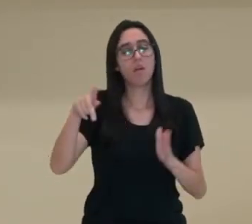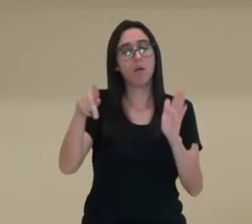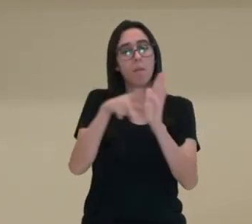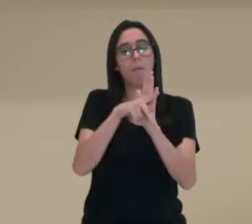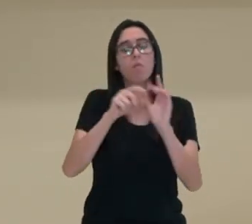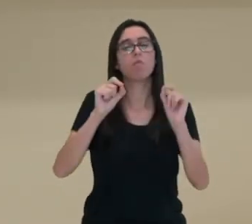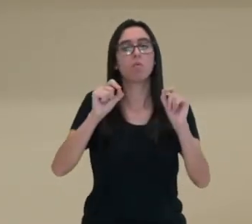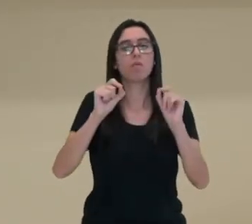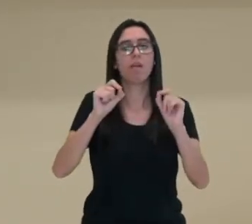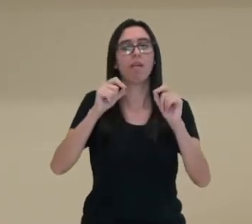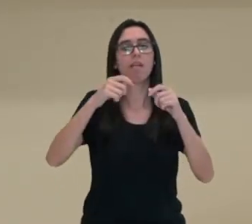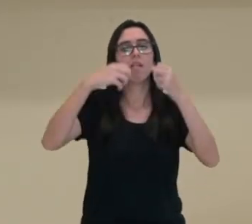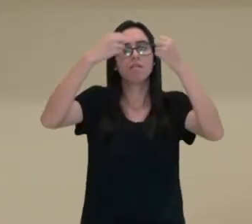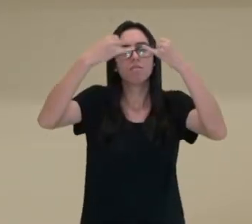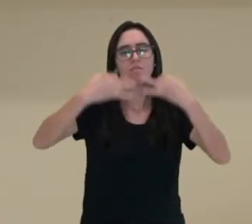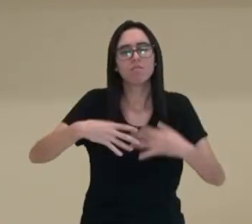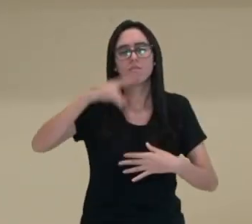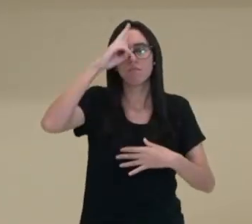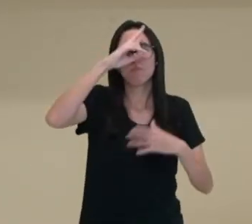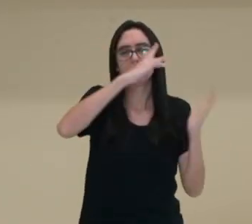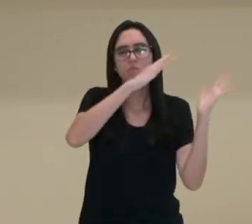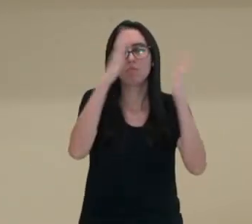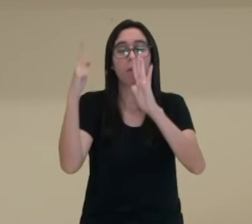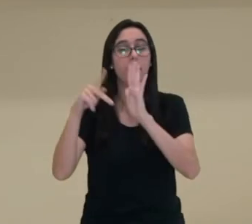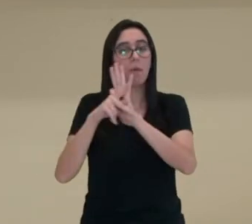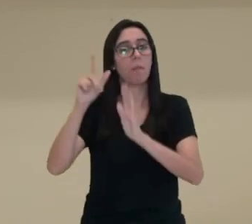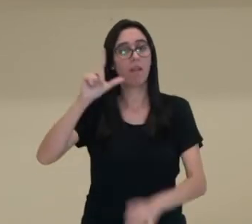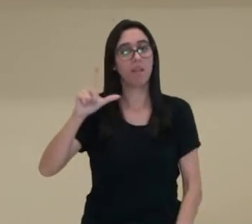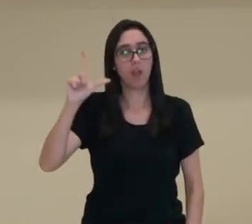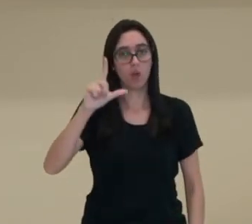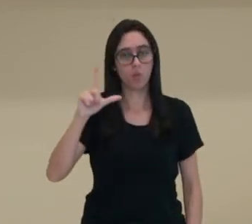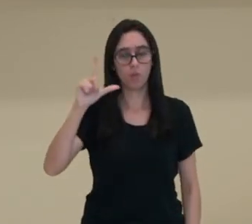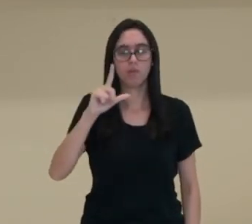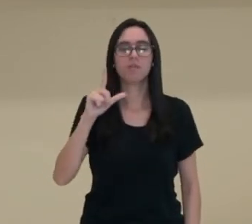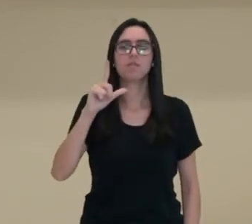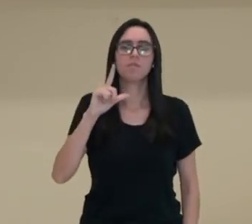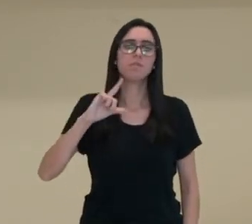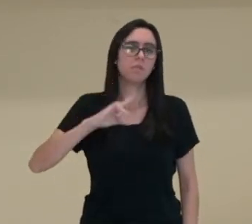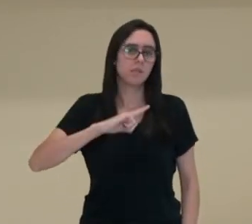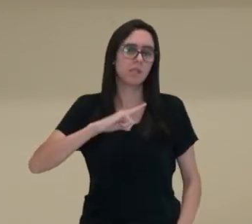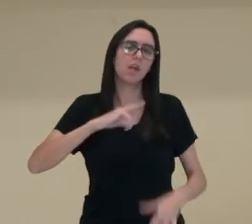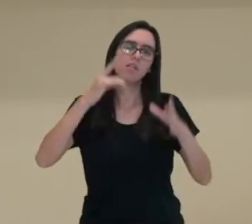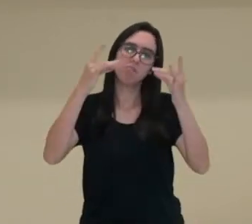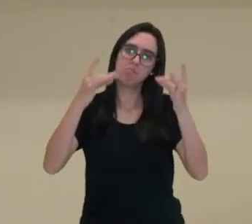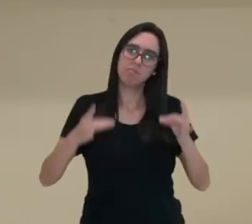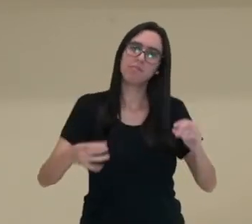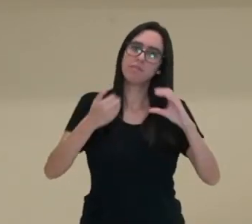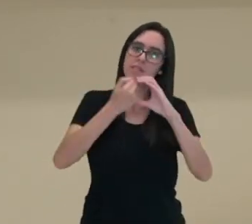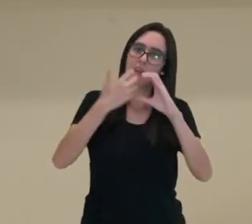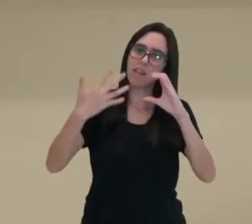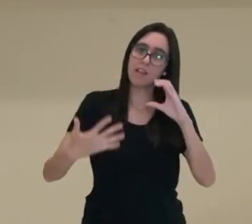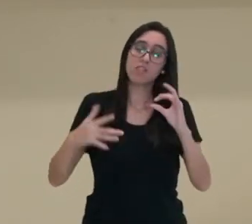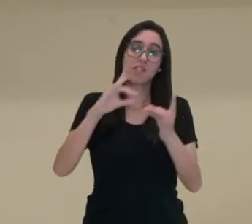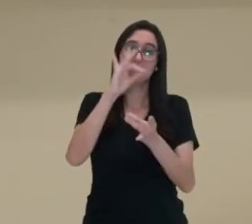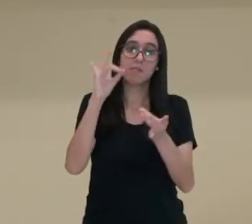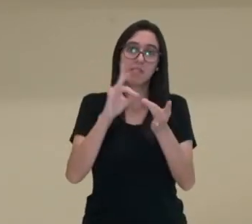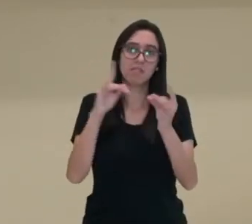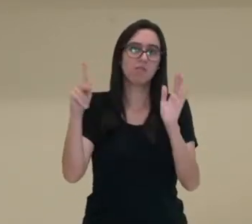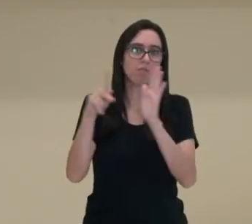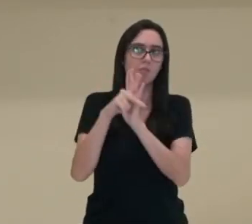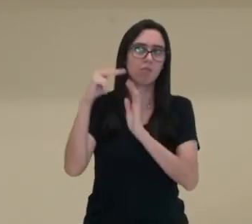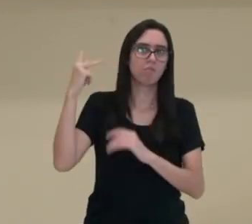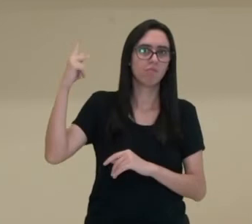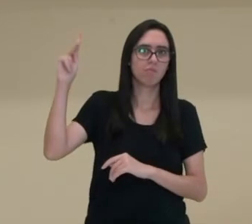uma narrativa que pertence ao gênero literário, né? E tem aí os seus elementos composicionais específicos que fazem com que